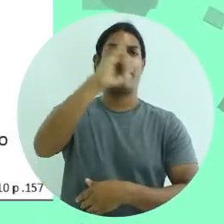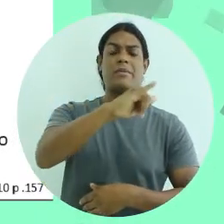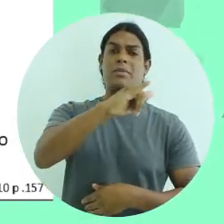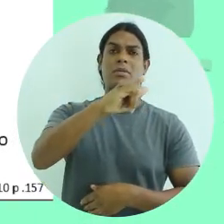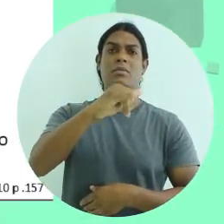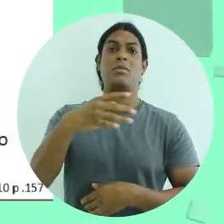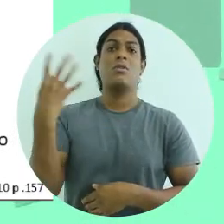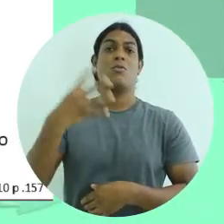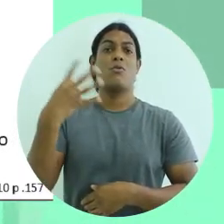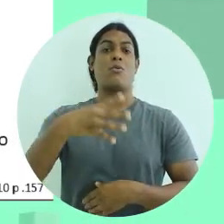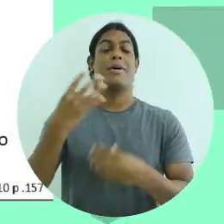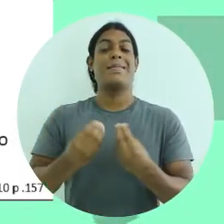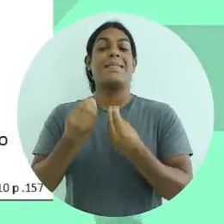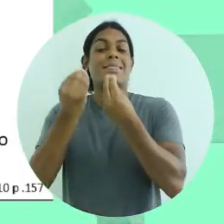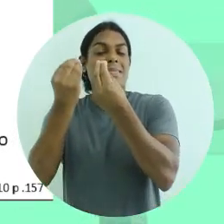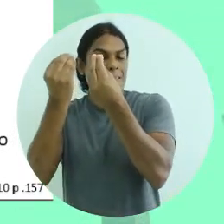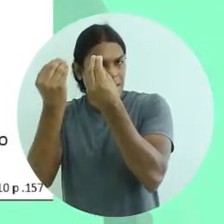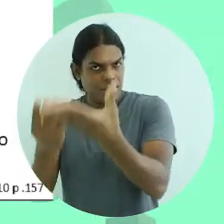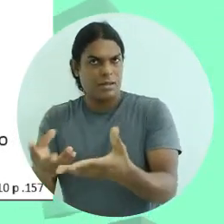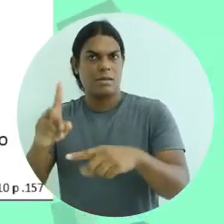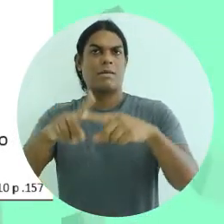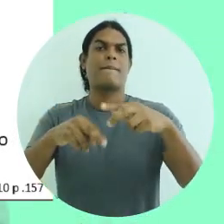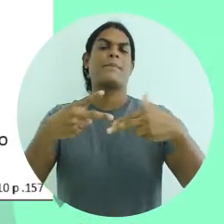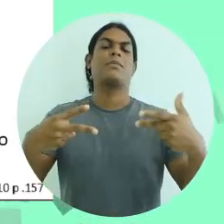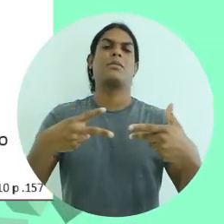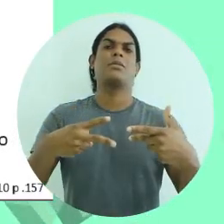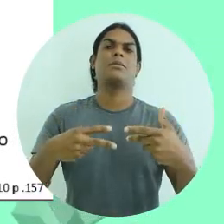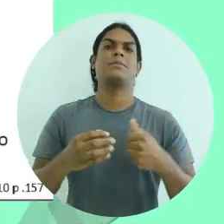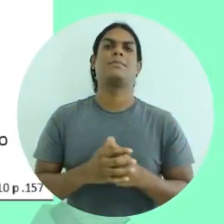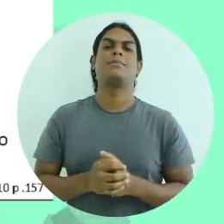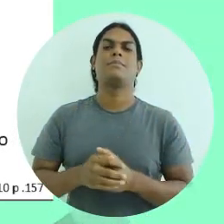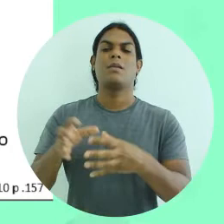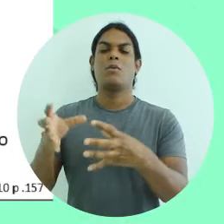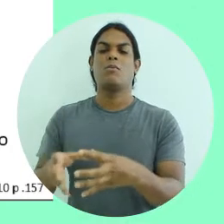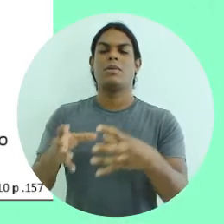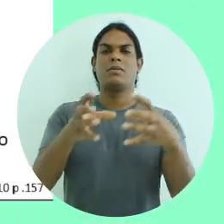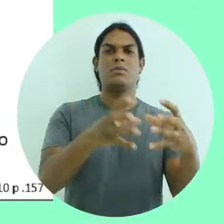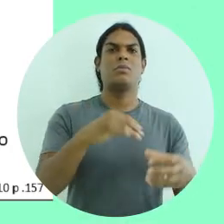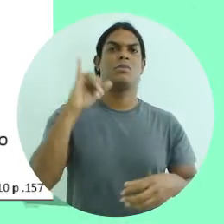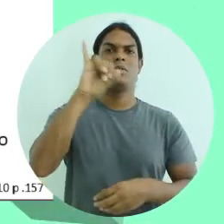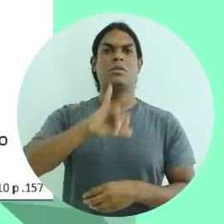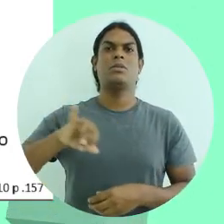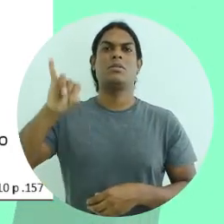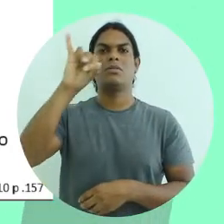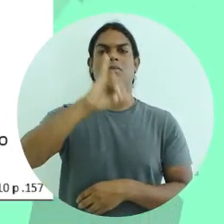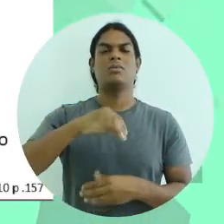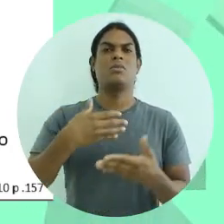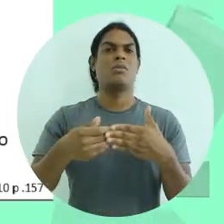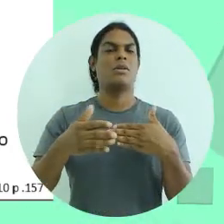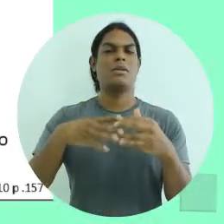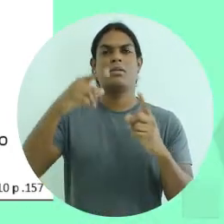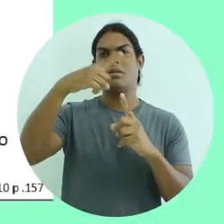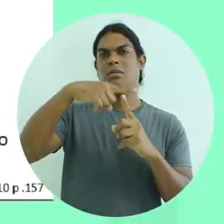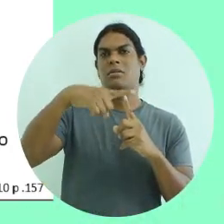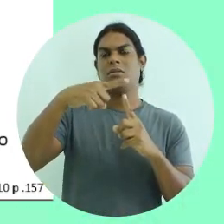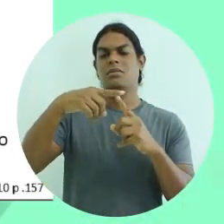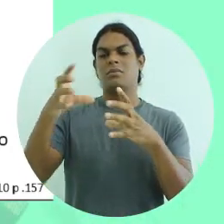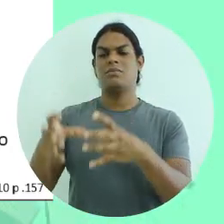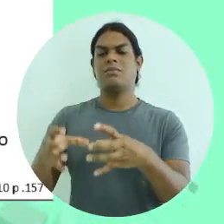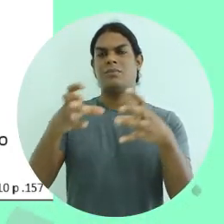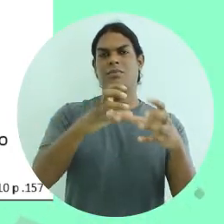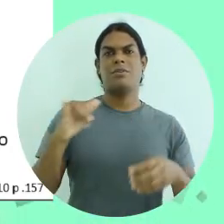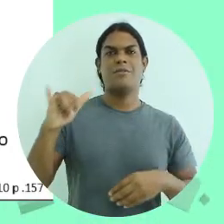da mercadoria desembaraçada para transporte internacional, independente do tipo de modal, pode ser usado qualquer um, o procedimento é o mesmo.